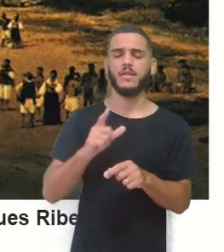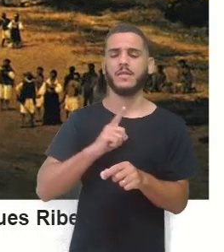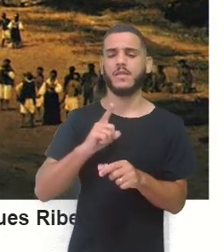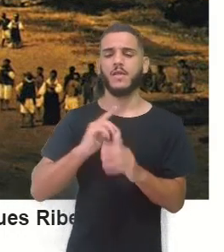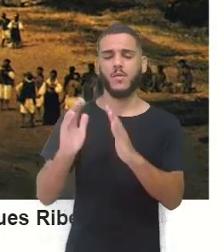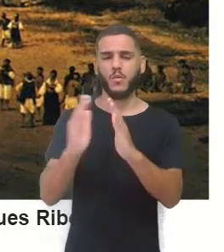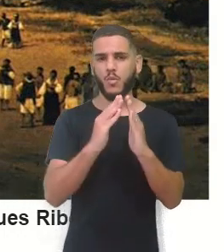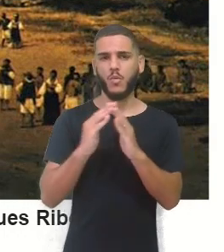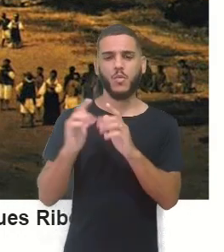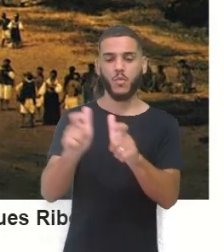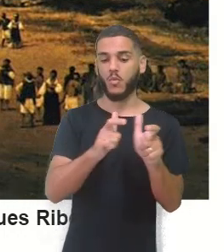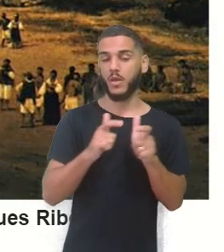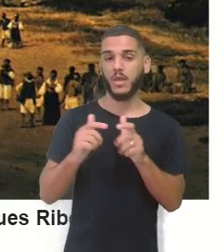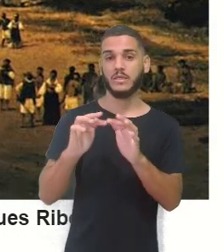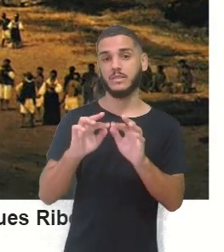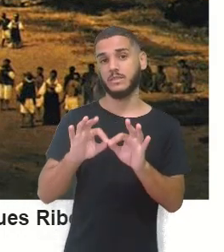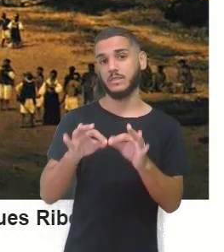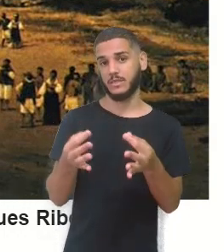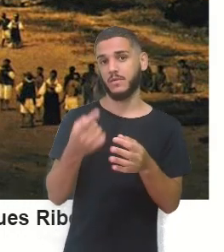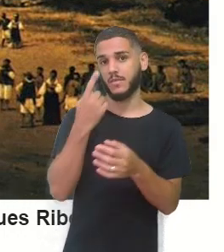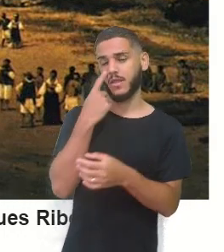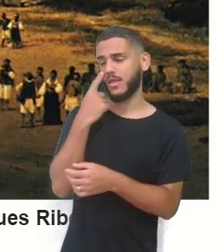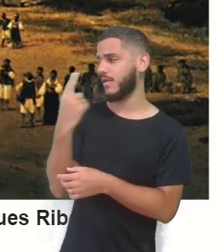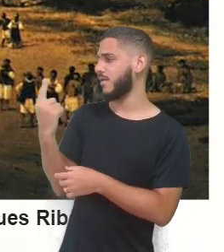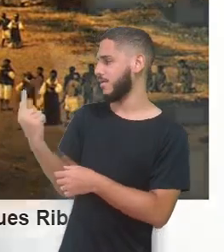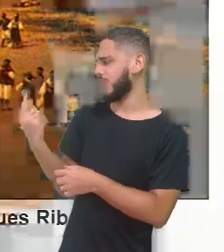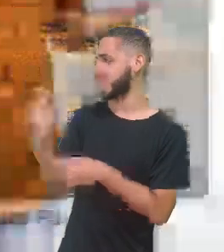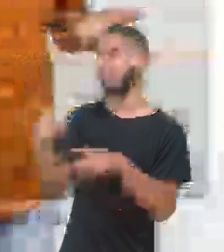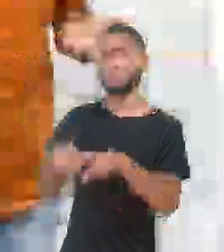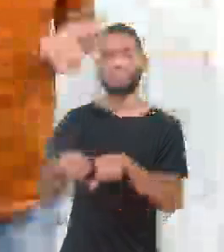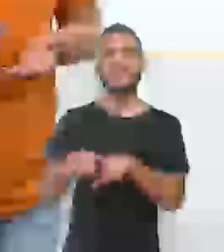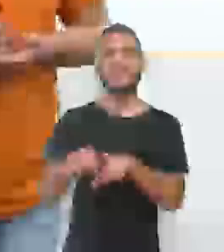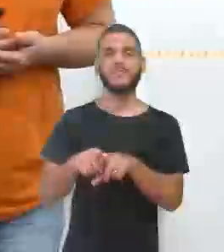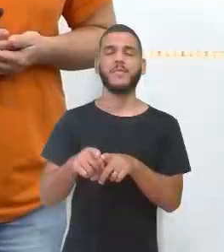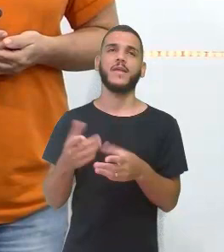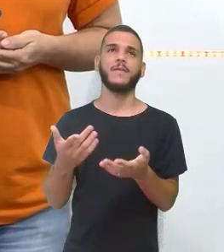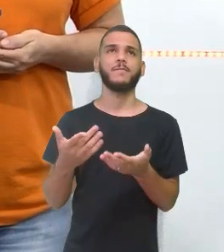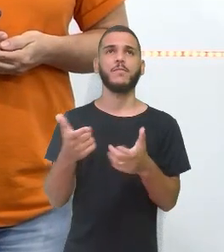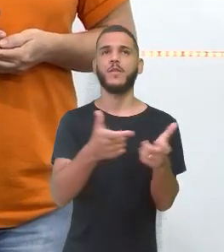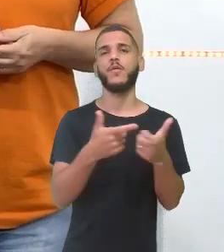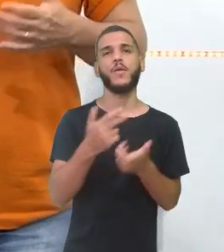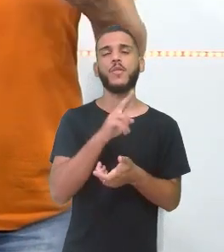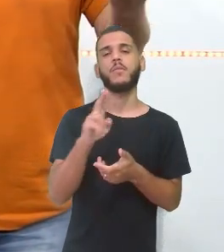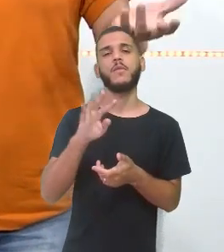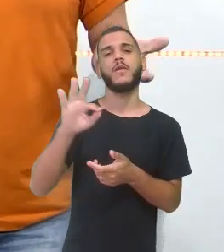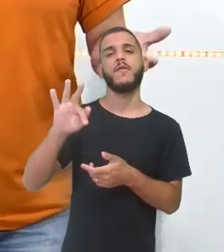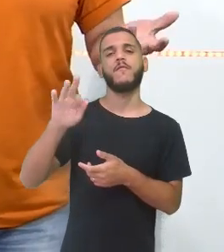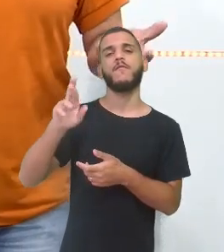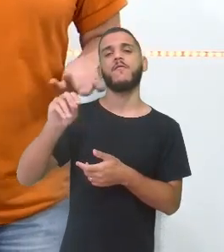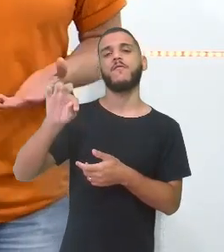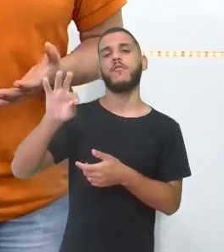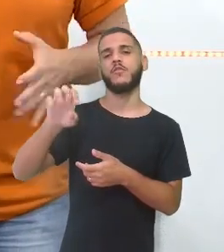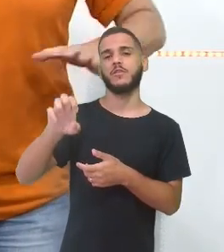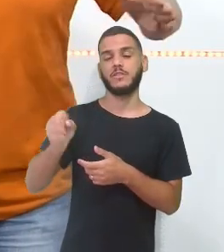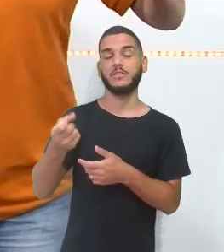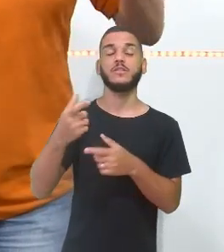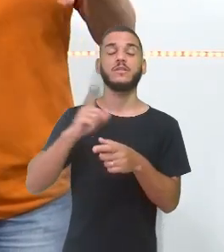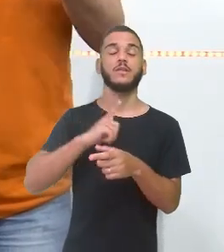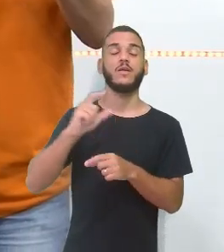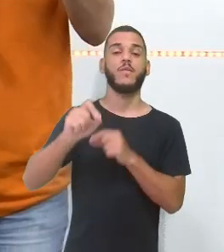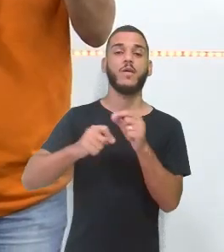assim, mais simples, ou até por fortes, né? Os fortes eram utilizados não somente para proteção, mas também